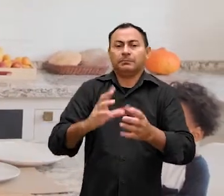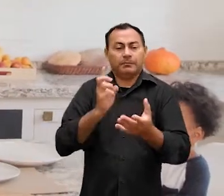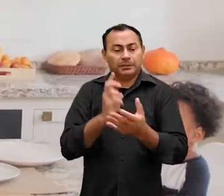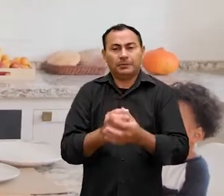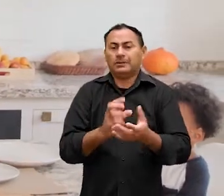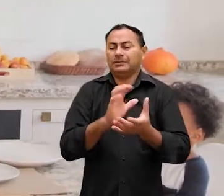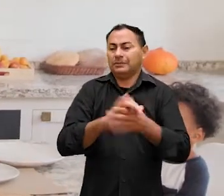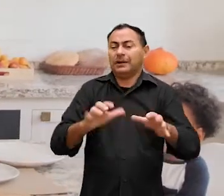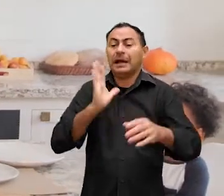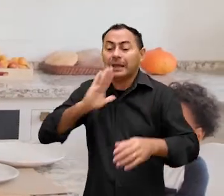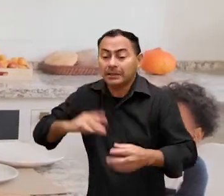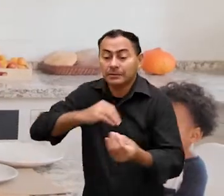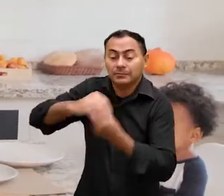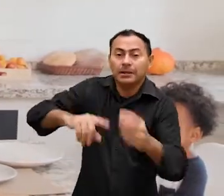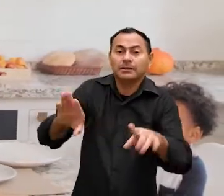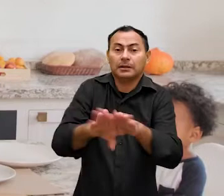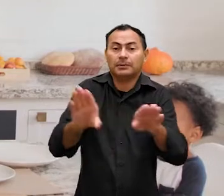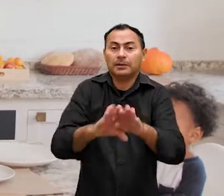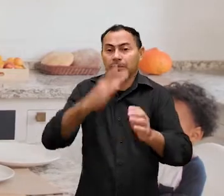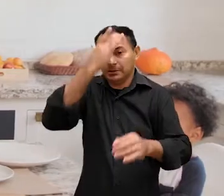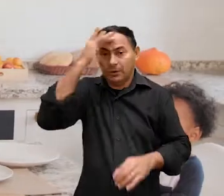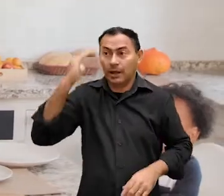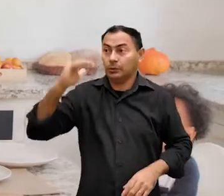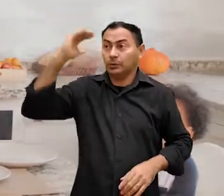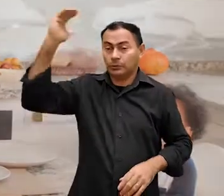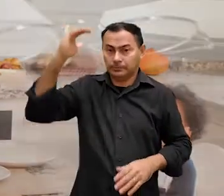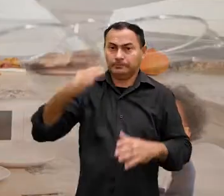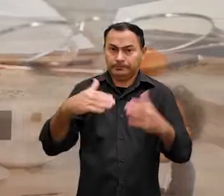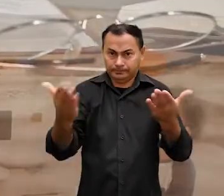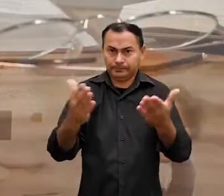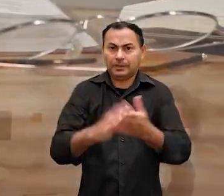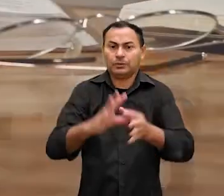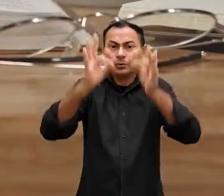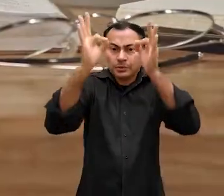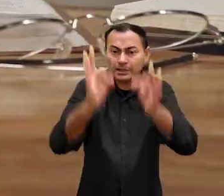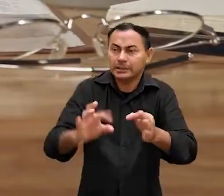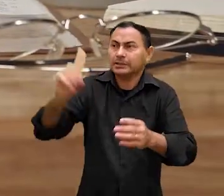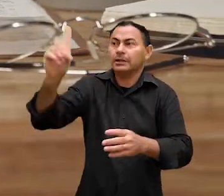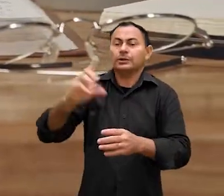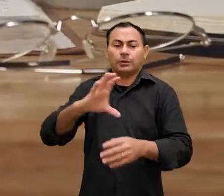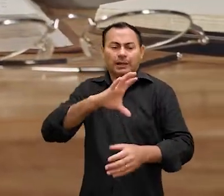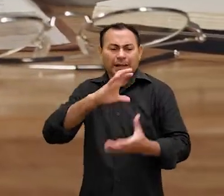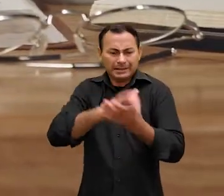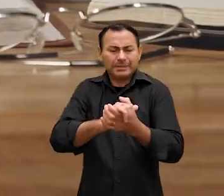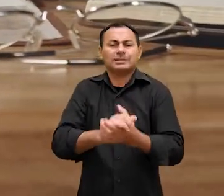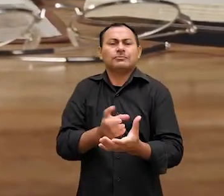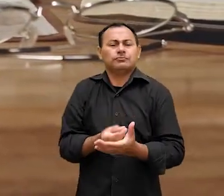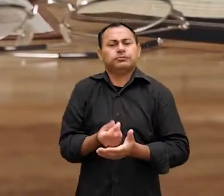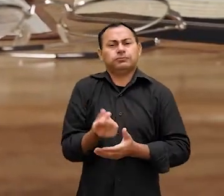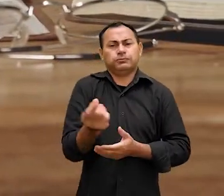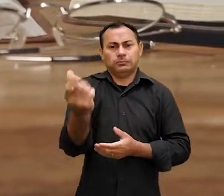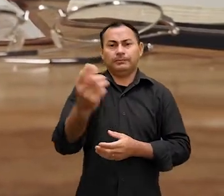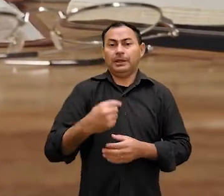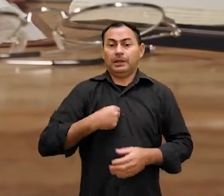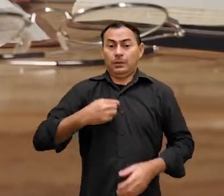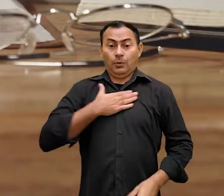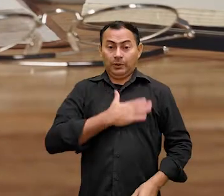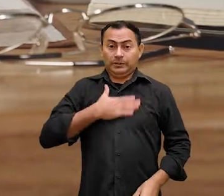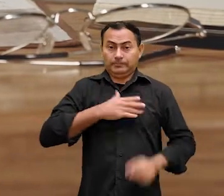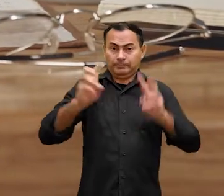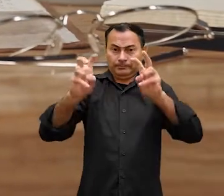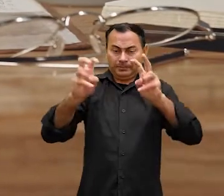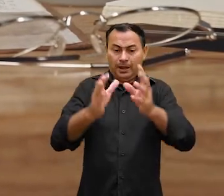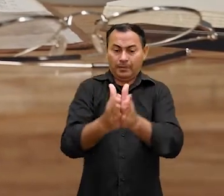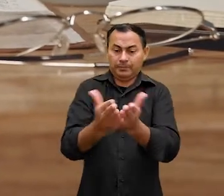crianças envolvidas, mas também para os adultos. Esse é o ideal de Deus. Eu gostaria de tratar desse assunto da seguinte maneira.